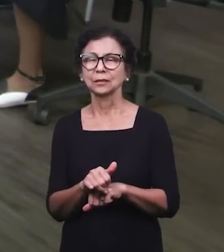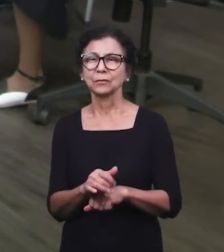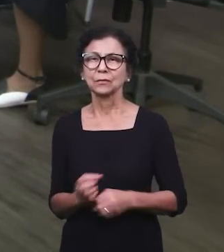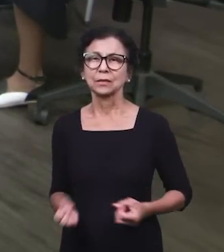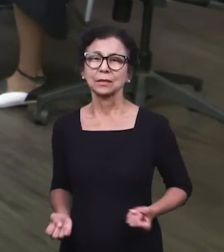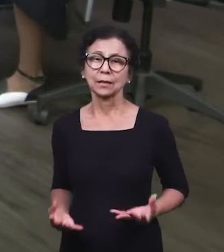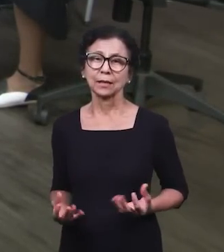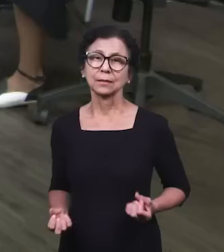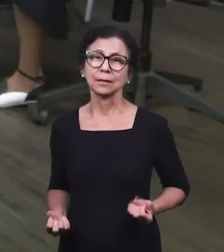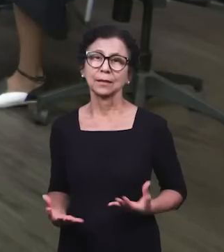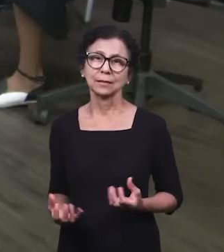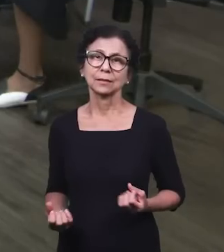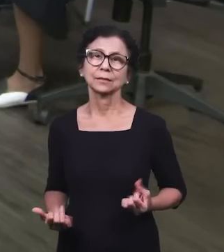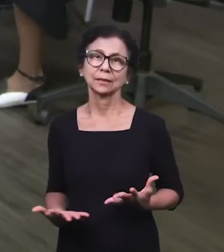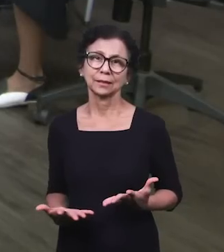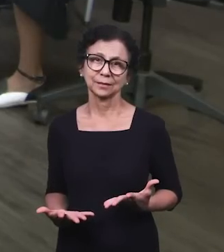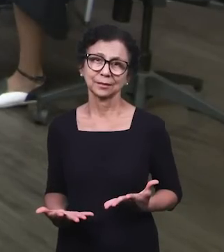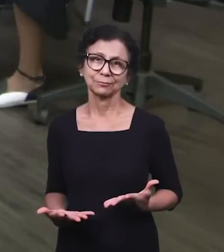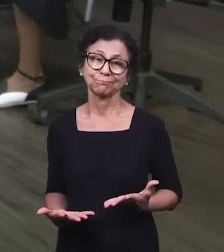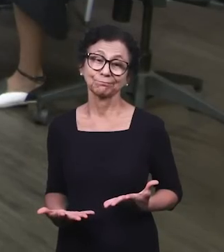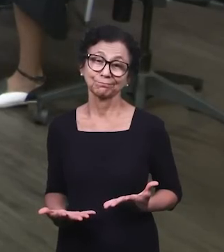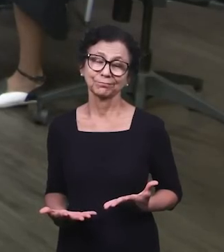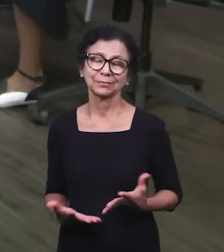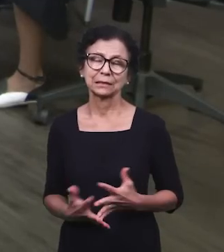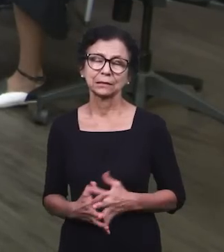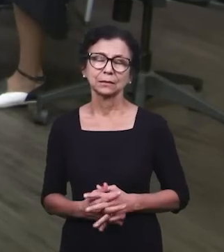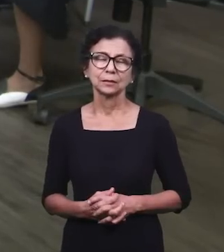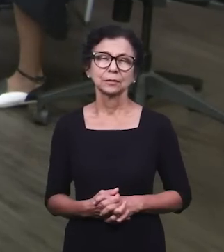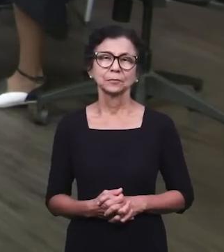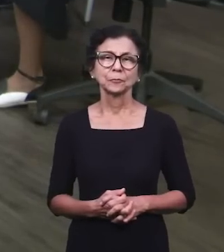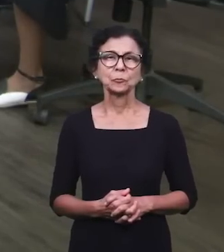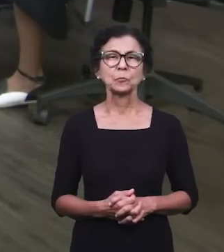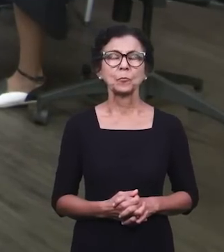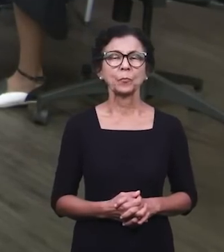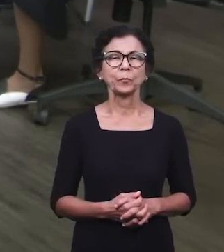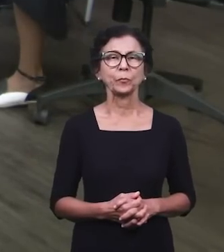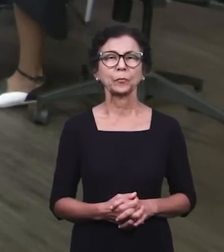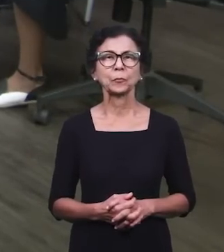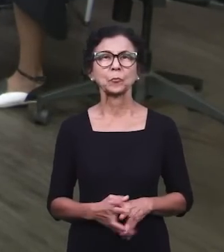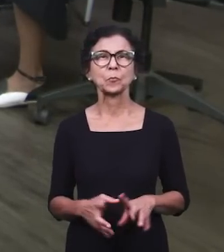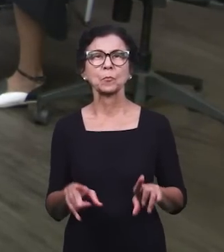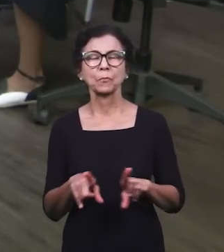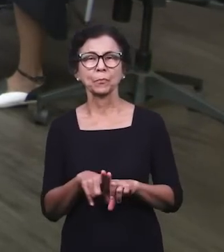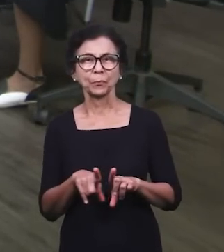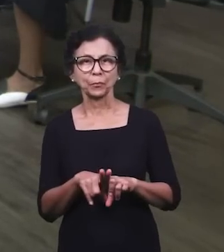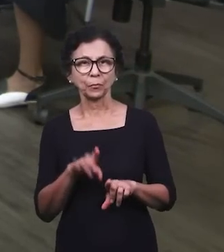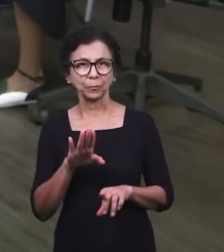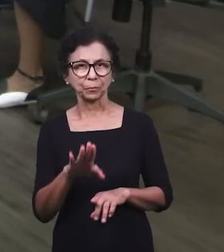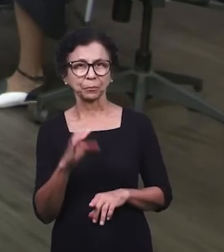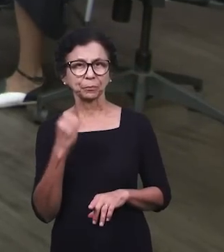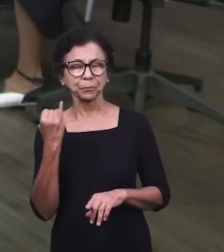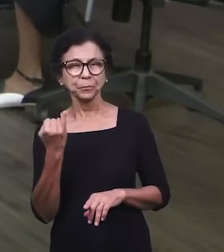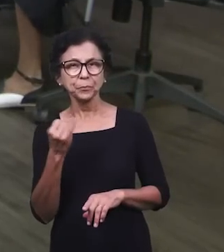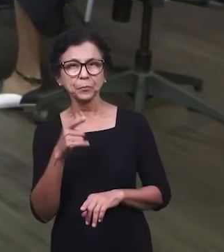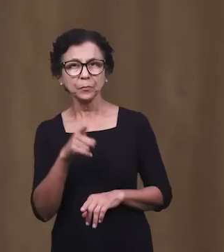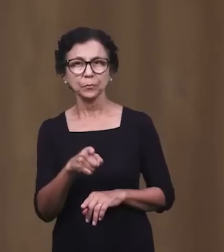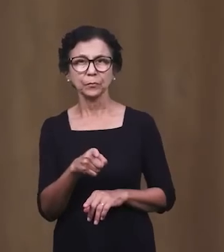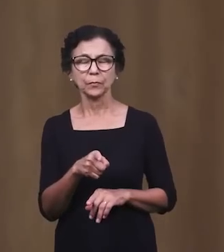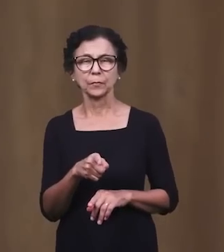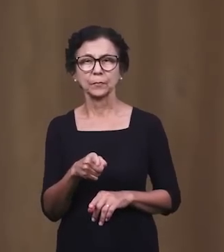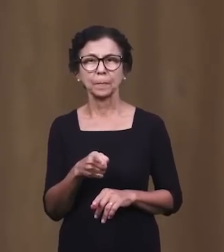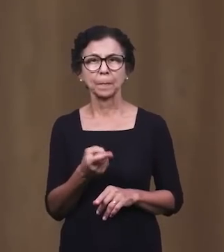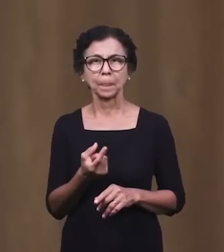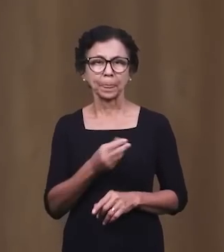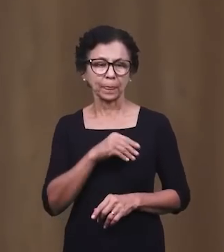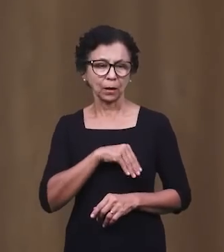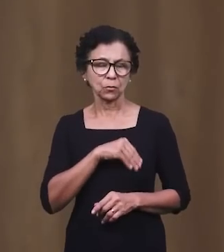nessas armadilhas. Um dos objetivos, inclusive, da reserva emergencial é quando acontecer uma emergência na sua vida,